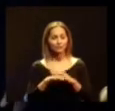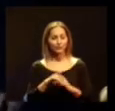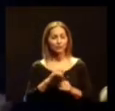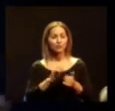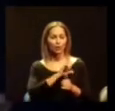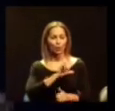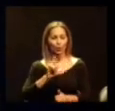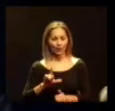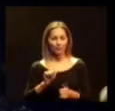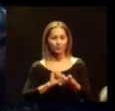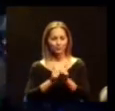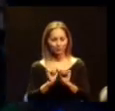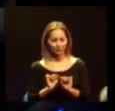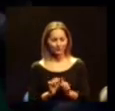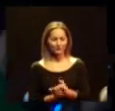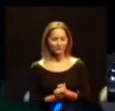desporto.